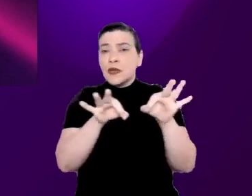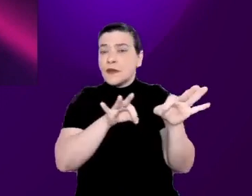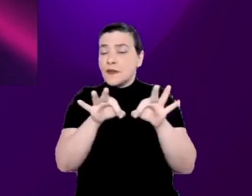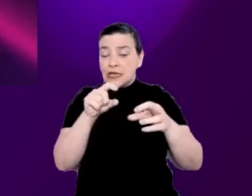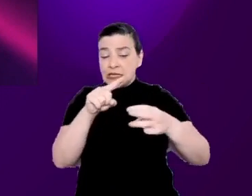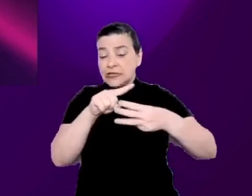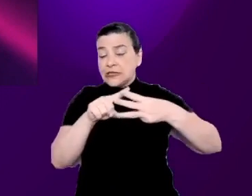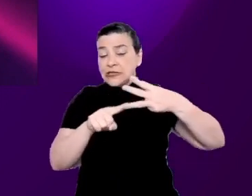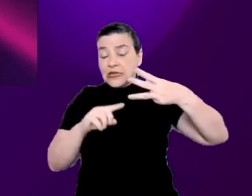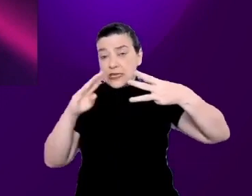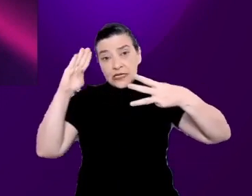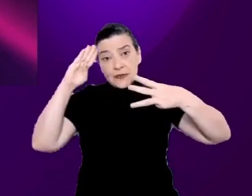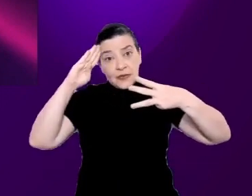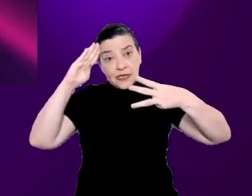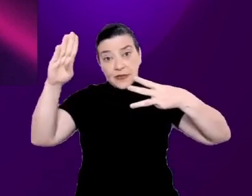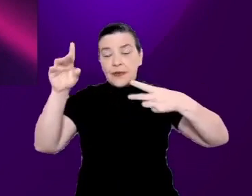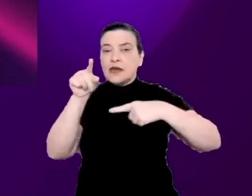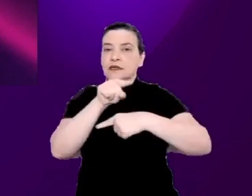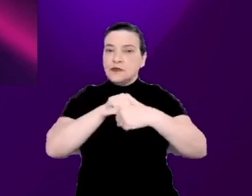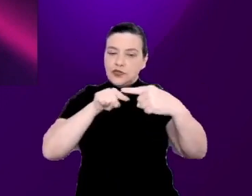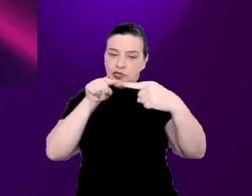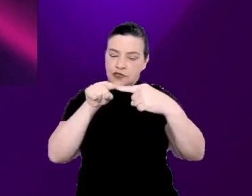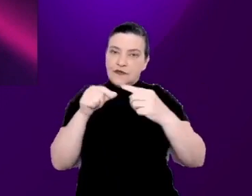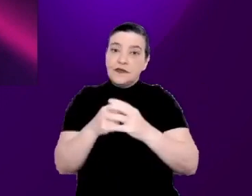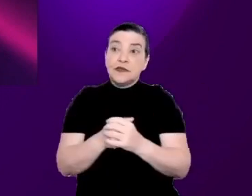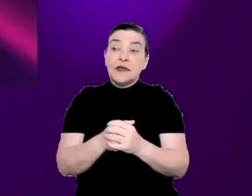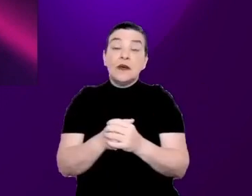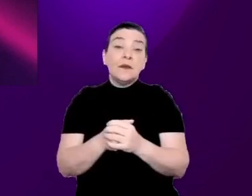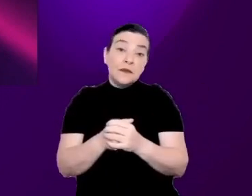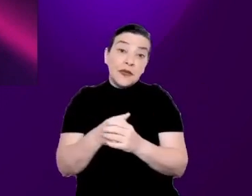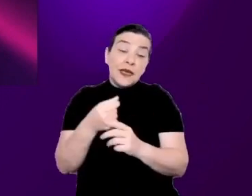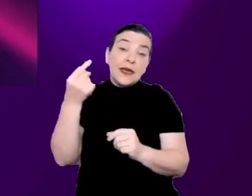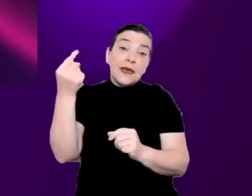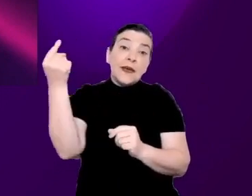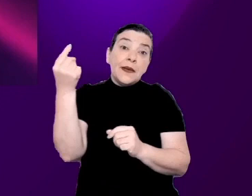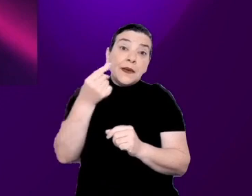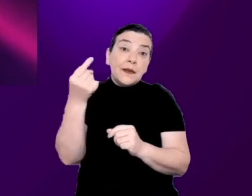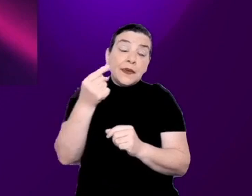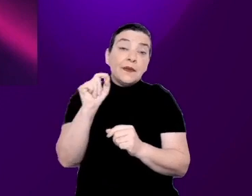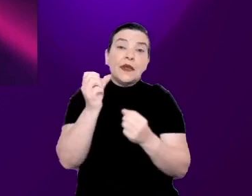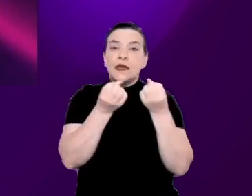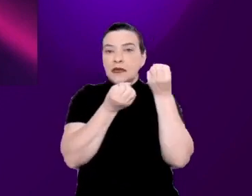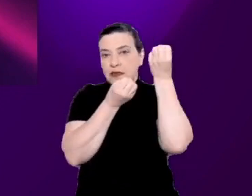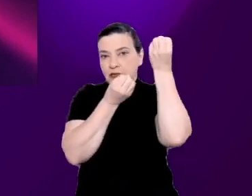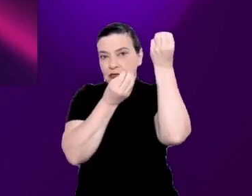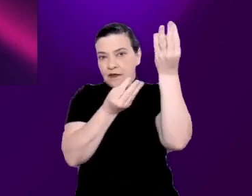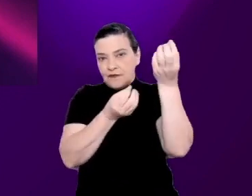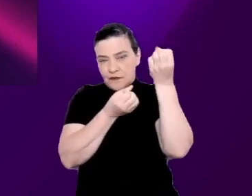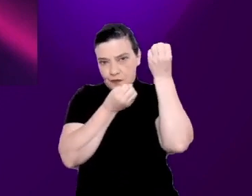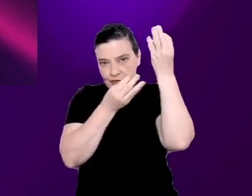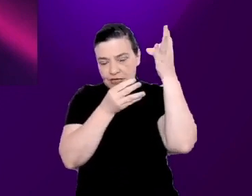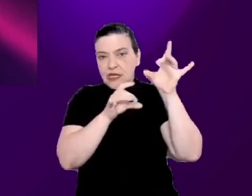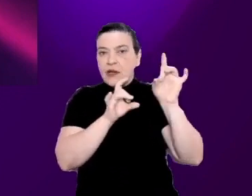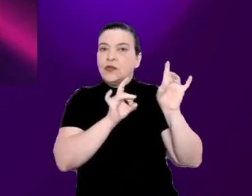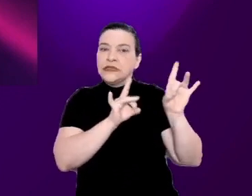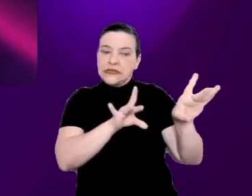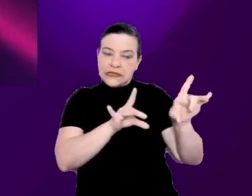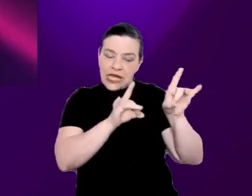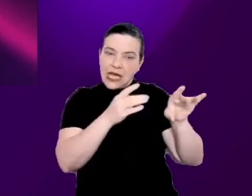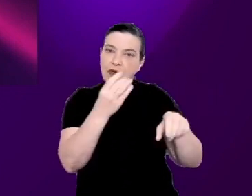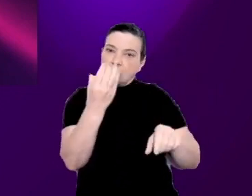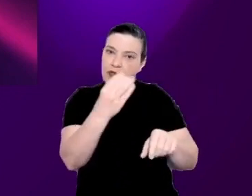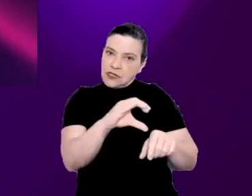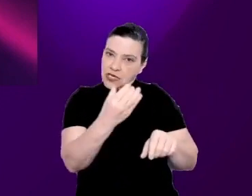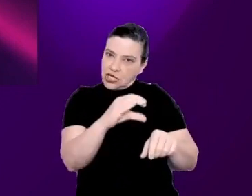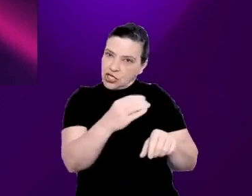principais objetivos. O primeiro é de fornecer informação técnico-científica atualizada